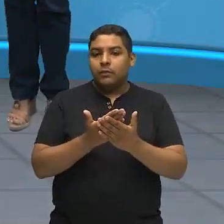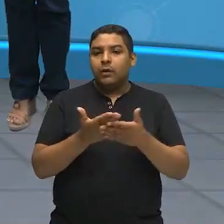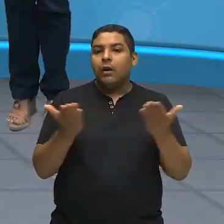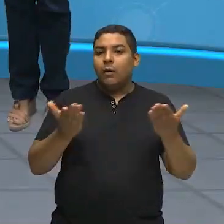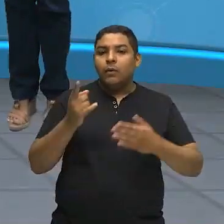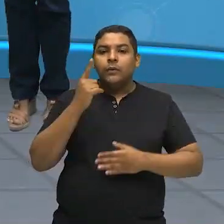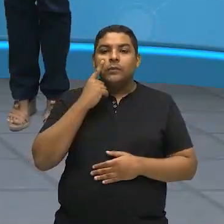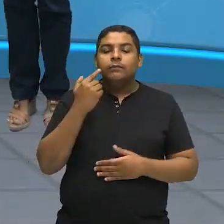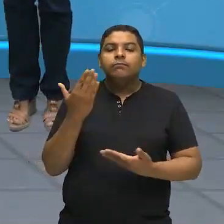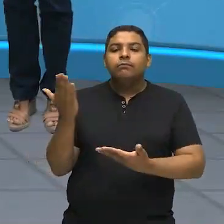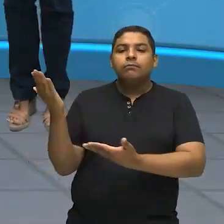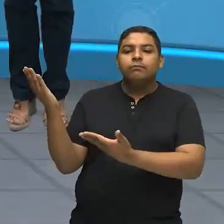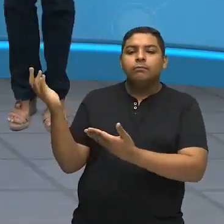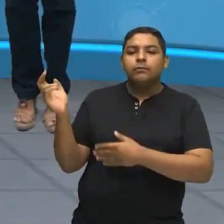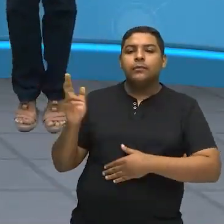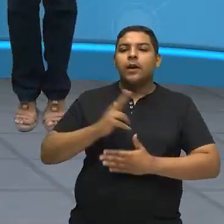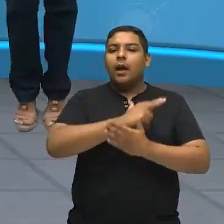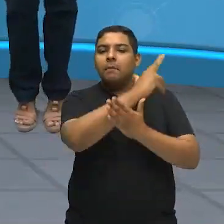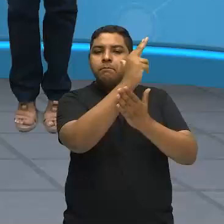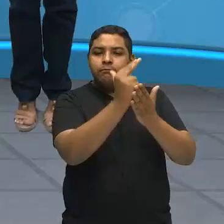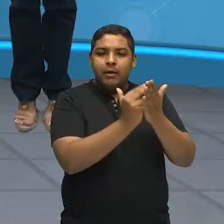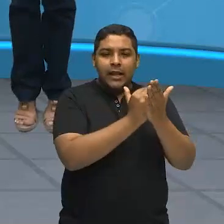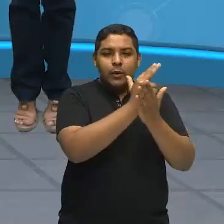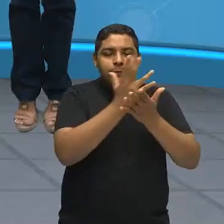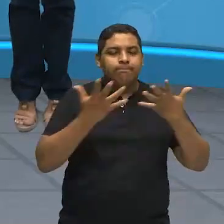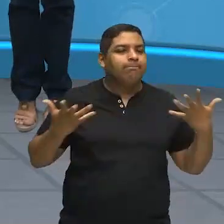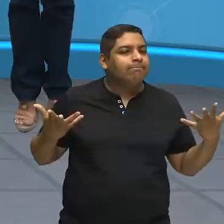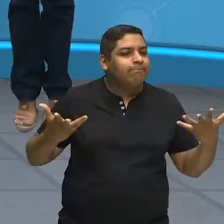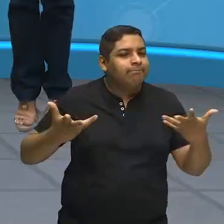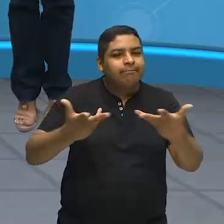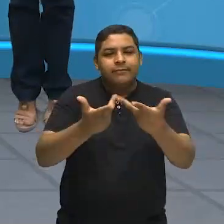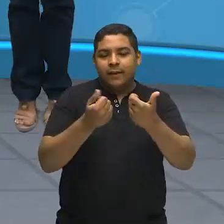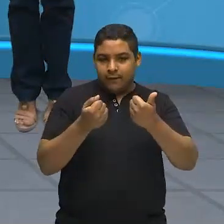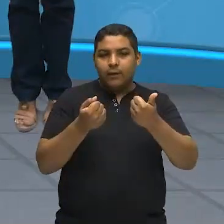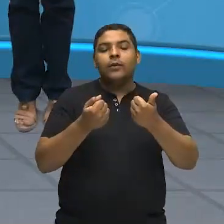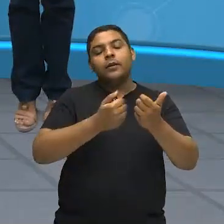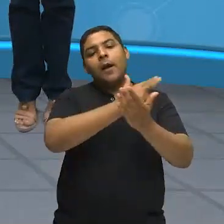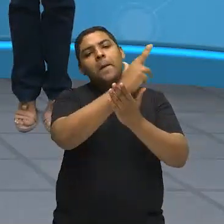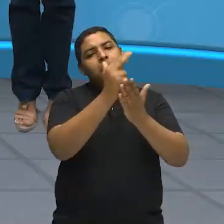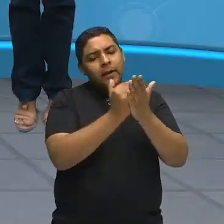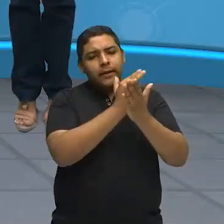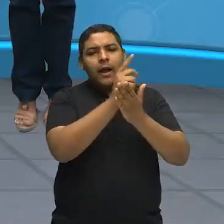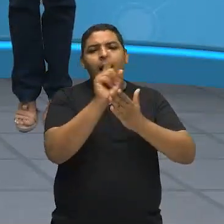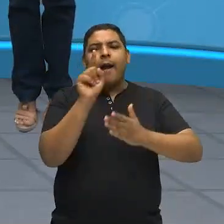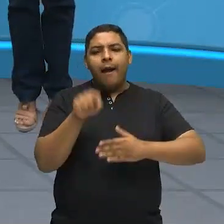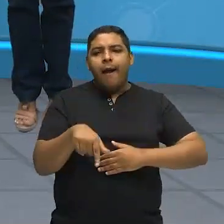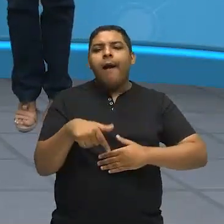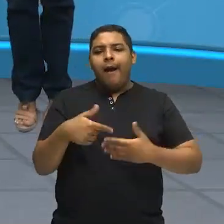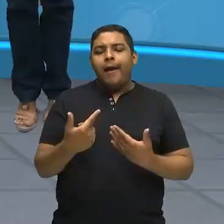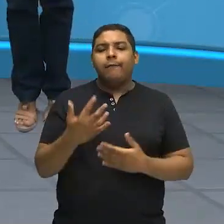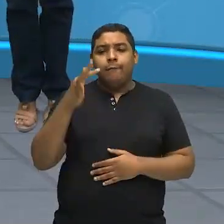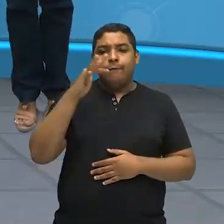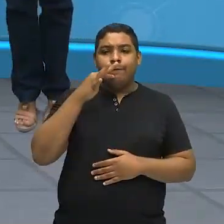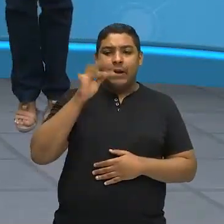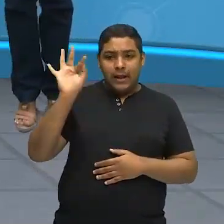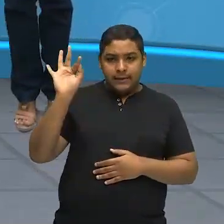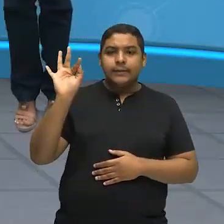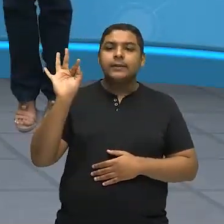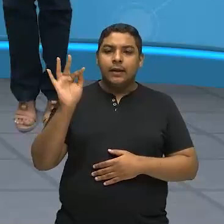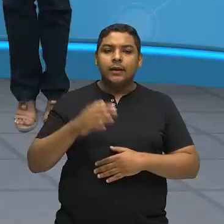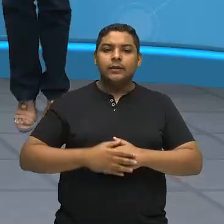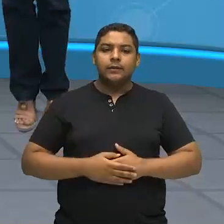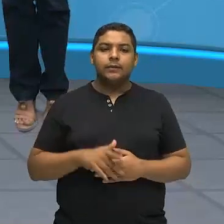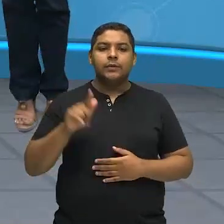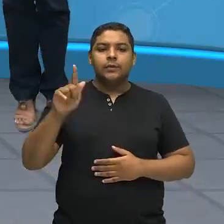dessa pintura maravilhosa que ela foi pintada por um pintor francês chamado Georges